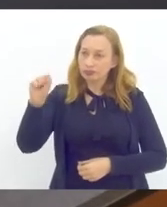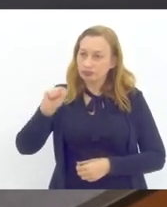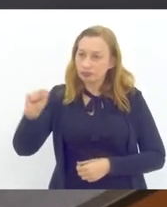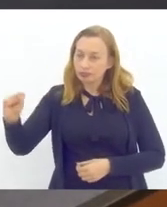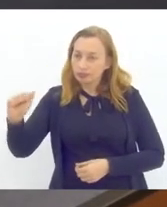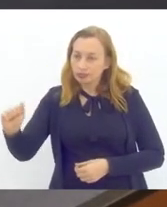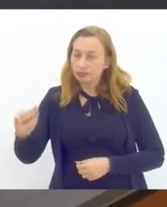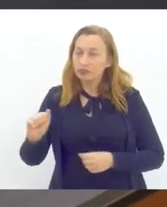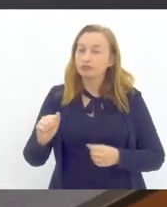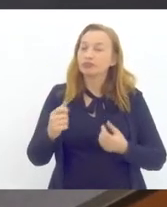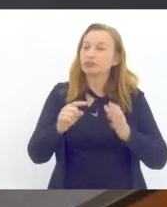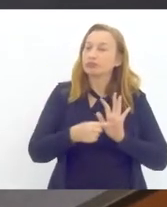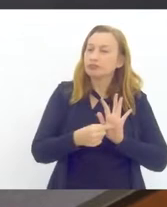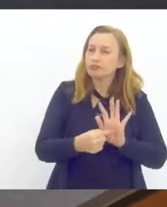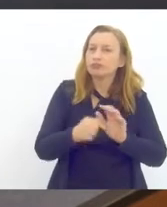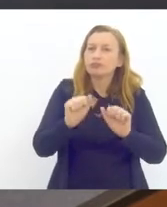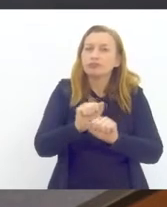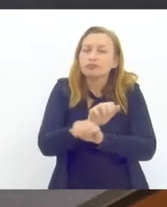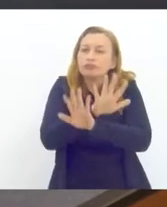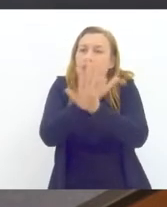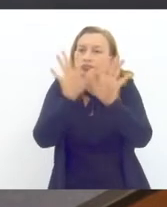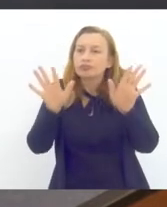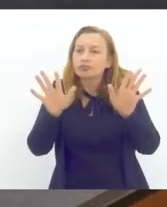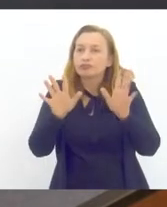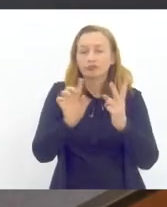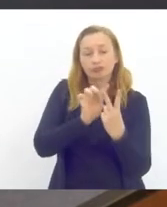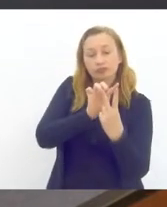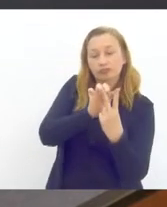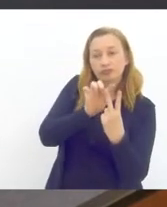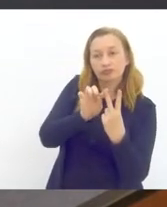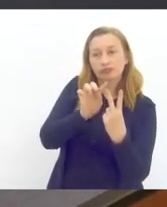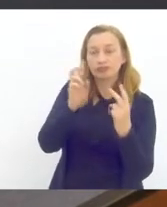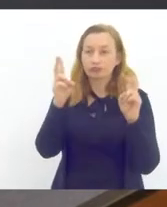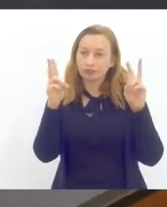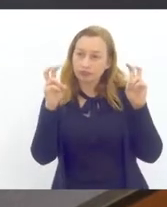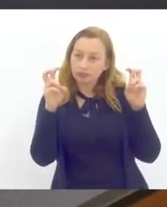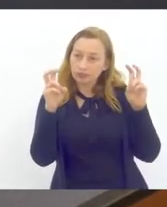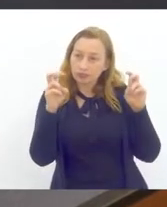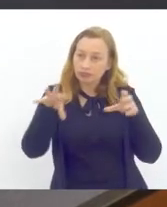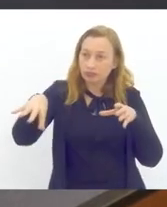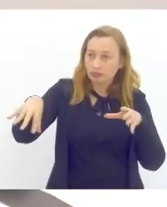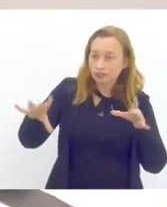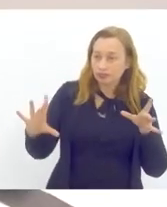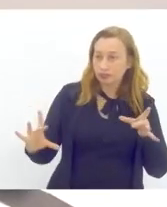mostrando claramente que as duas questões estão